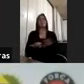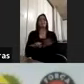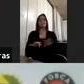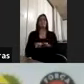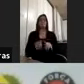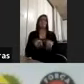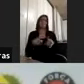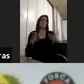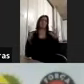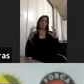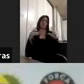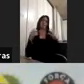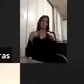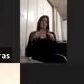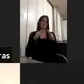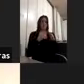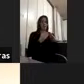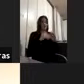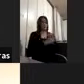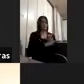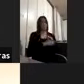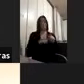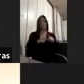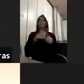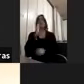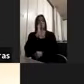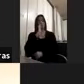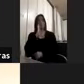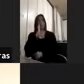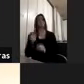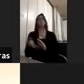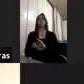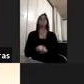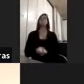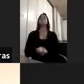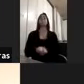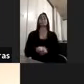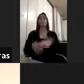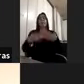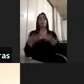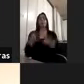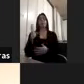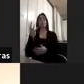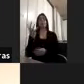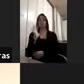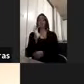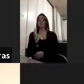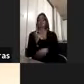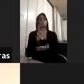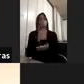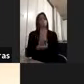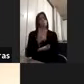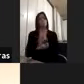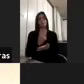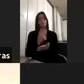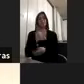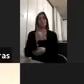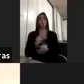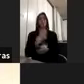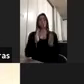Pode falar, pode falar. Foi bem bacana. Então, é isso que tem acontecido, Gilson. Apesar do momento ser um momento muito